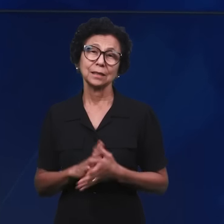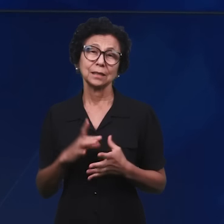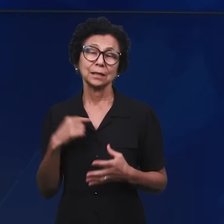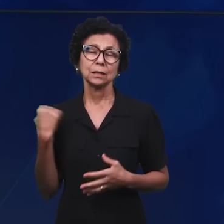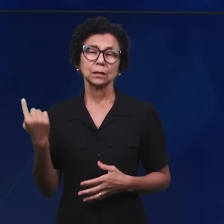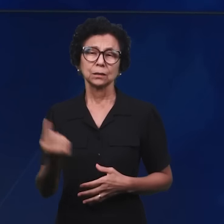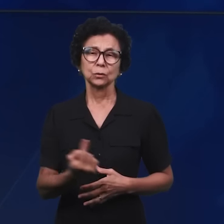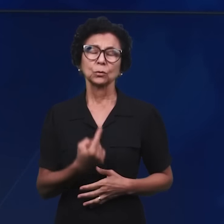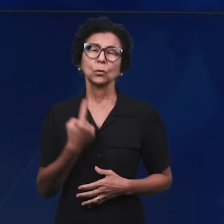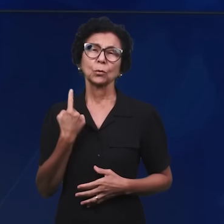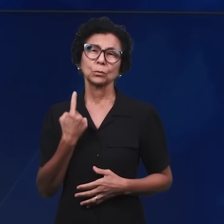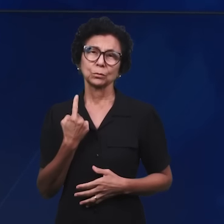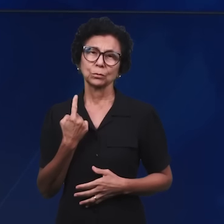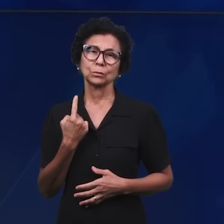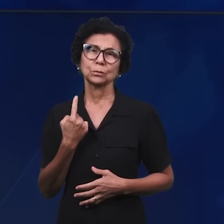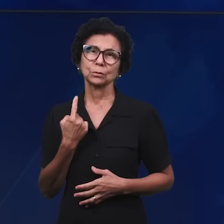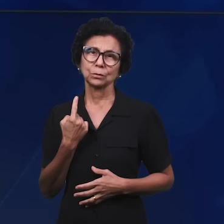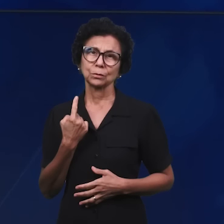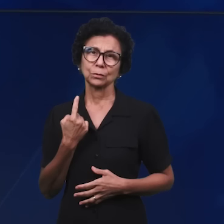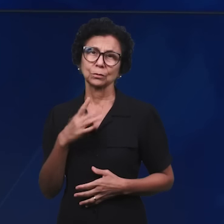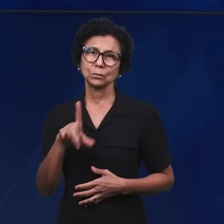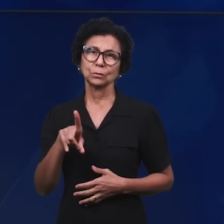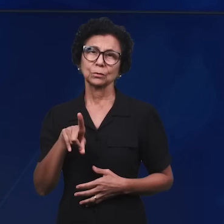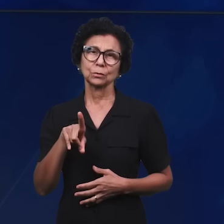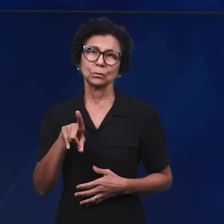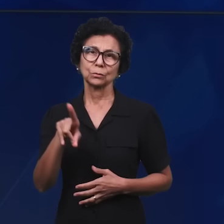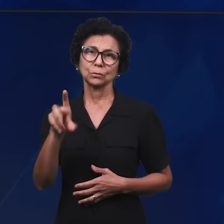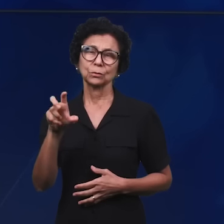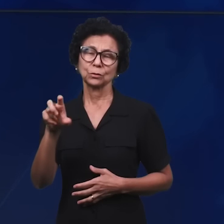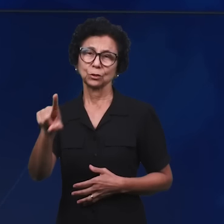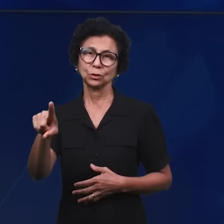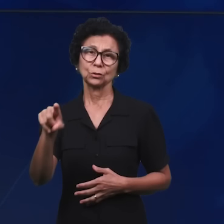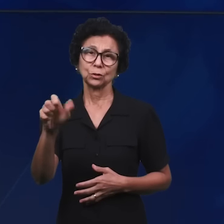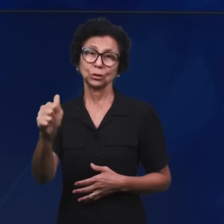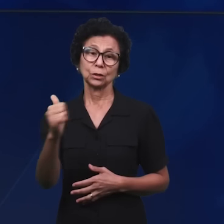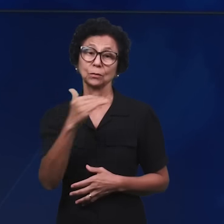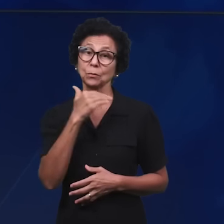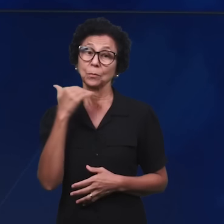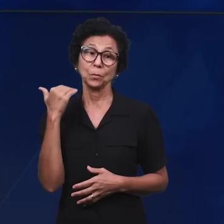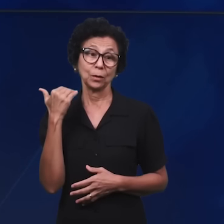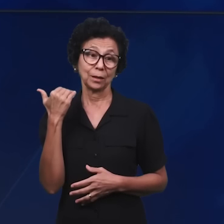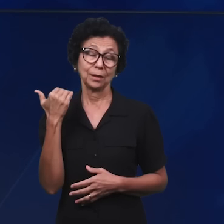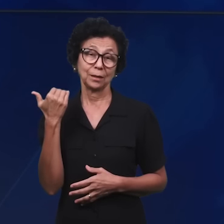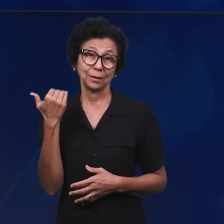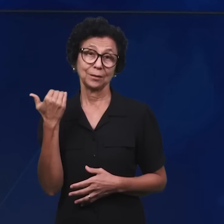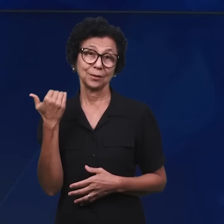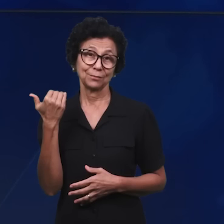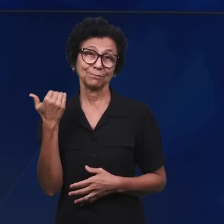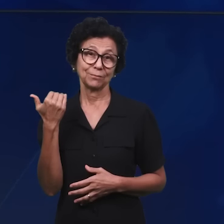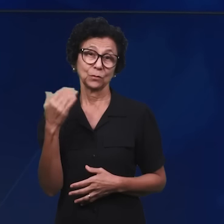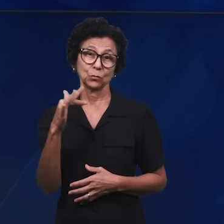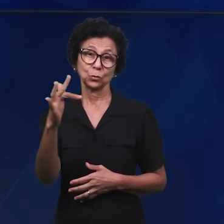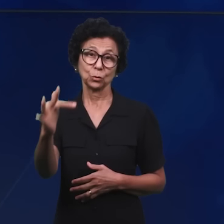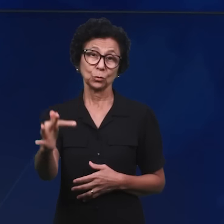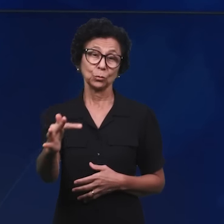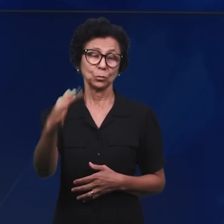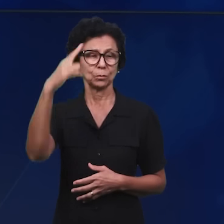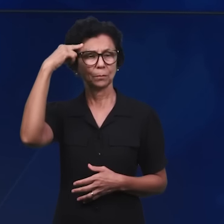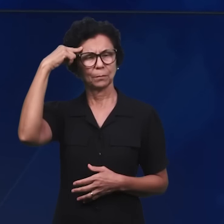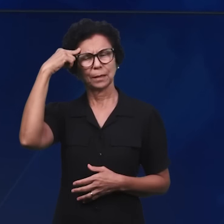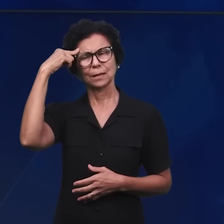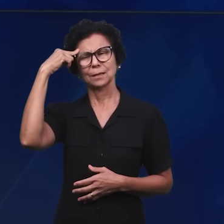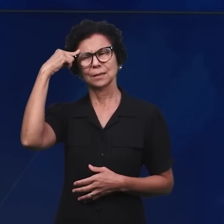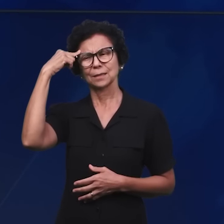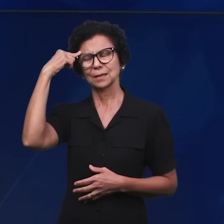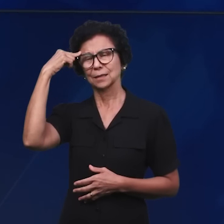Todos morreremos. Todo mundo, quando pensa no seu futuro, você tem de saber,